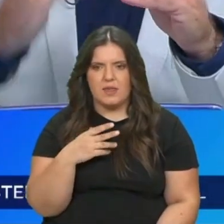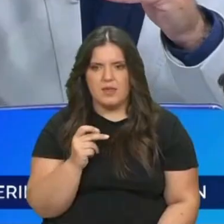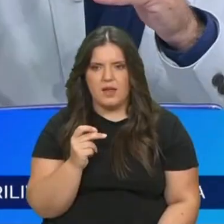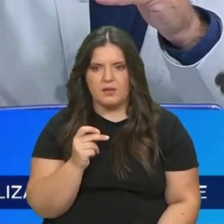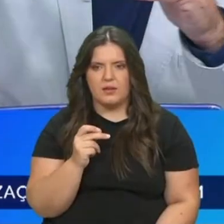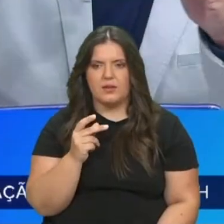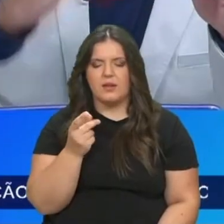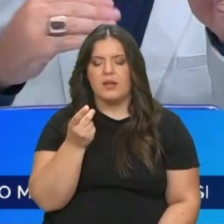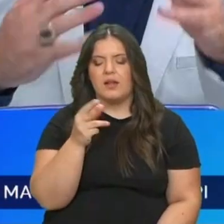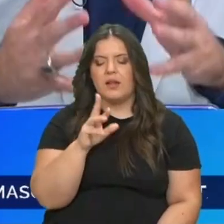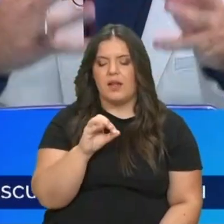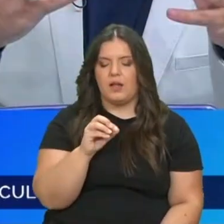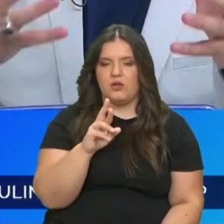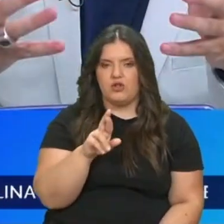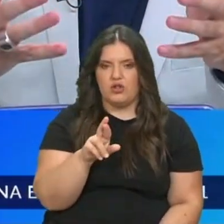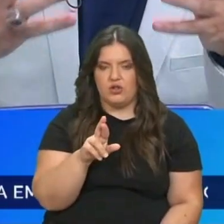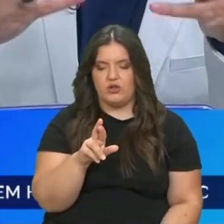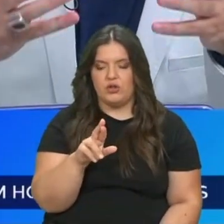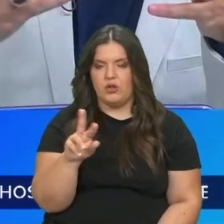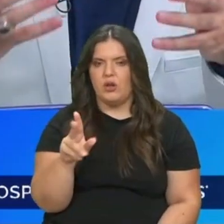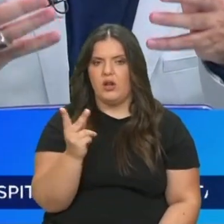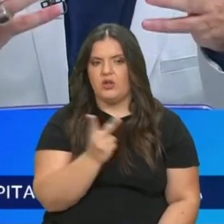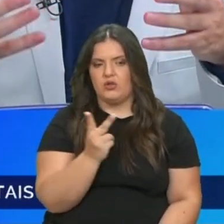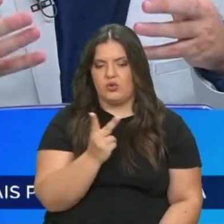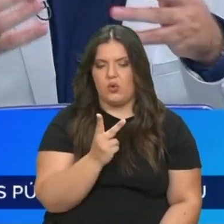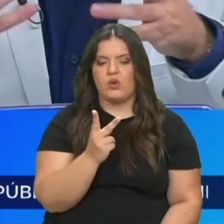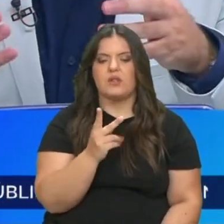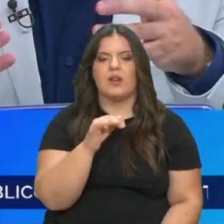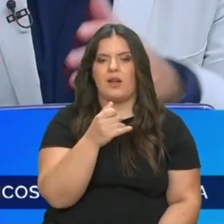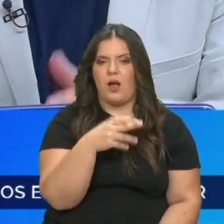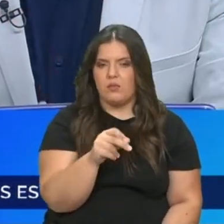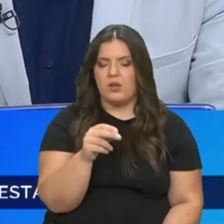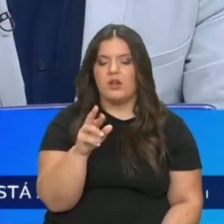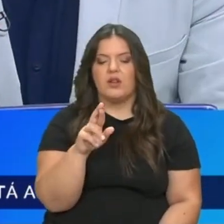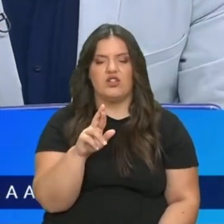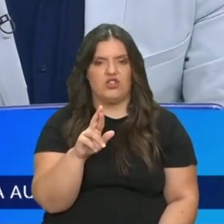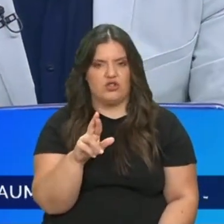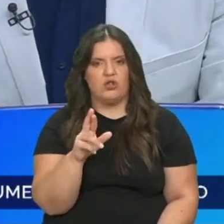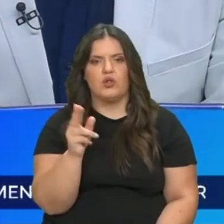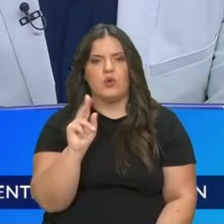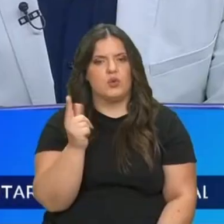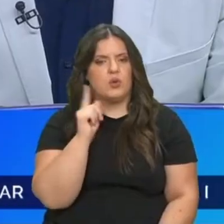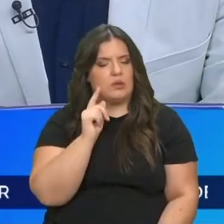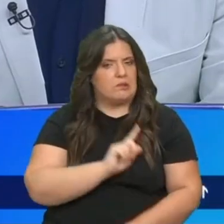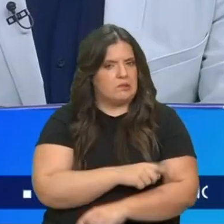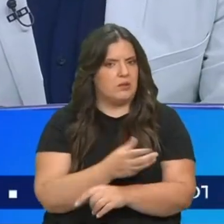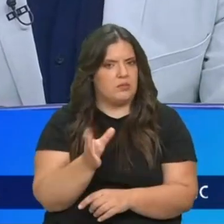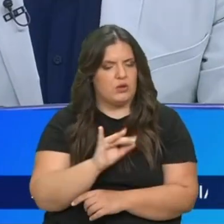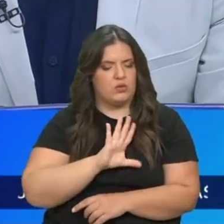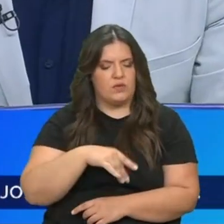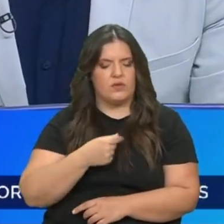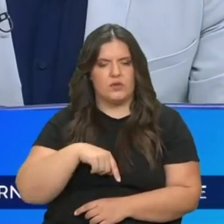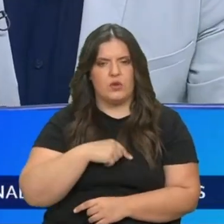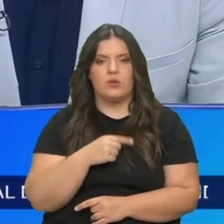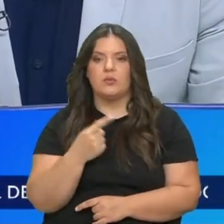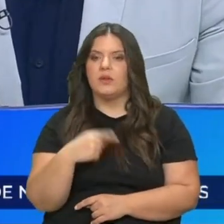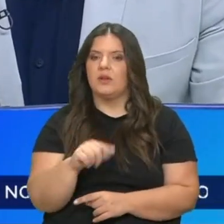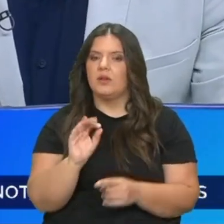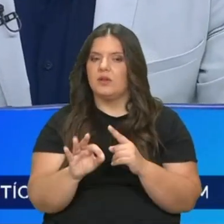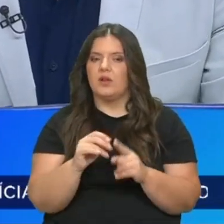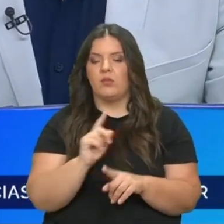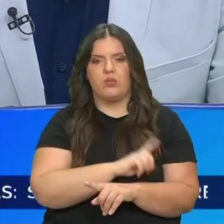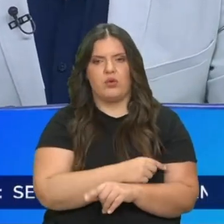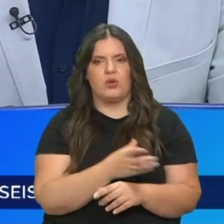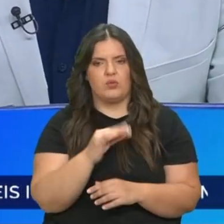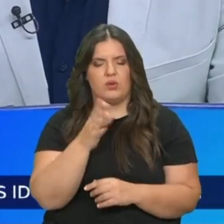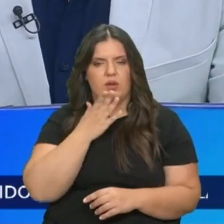raio-x. Gama e raio-x são as duas mais potentes radiações do nosso universo. José António, para termos este tipo de radiação é porque há algo muito poderoso